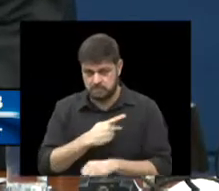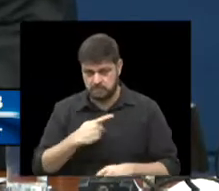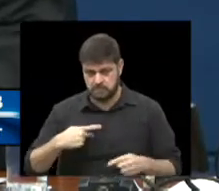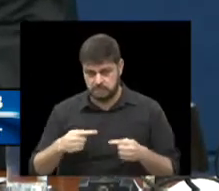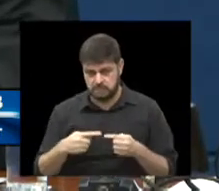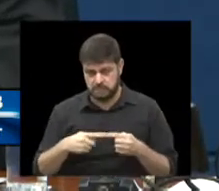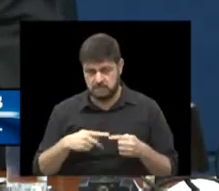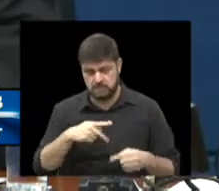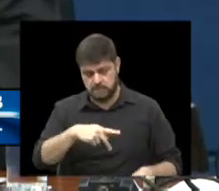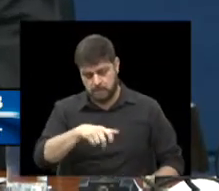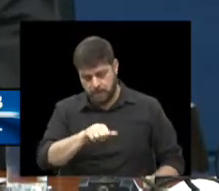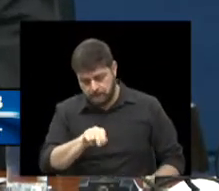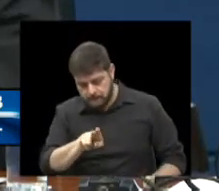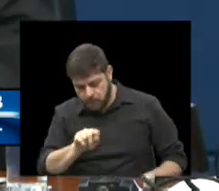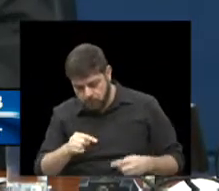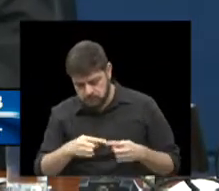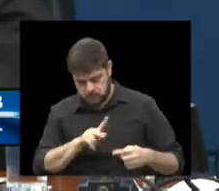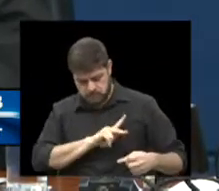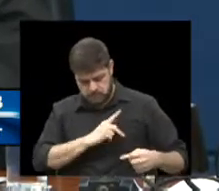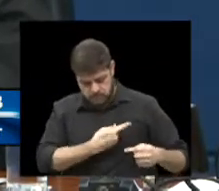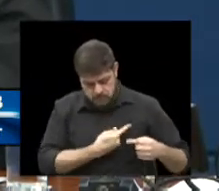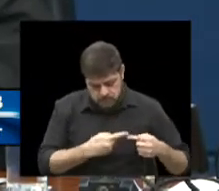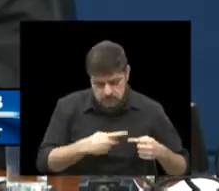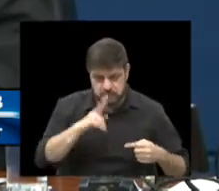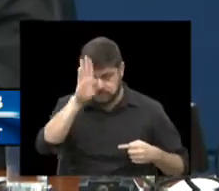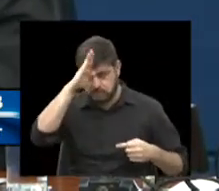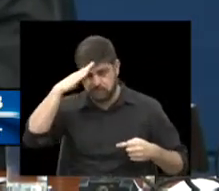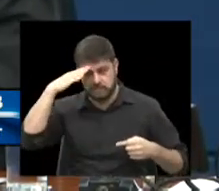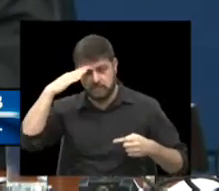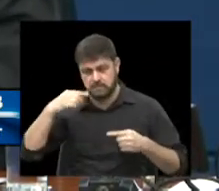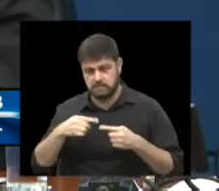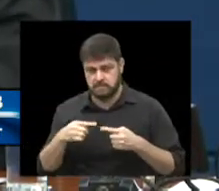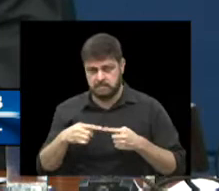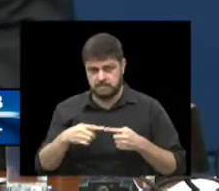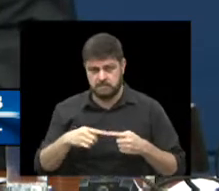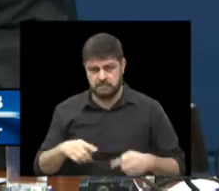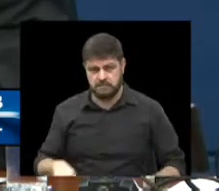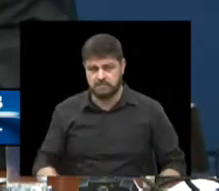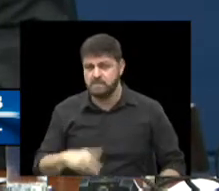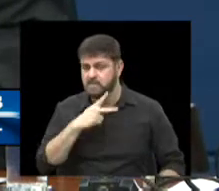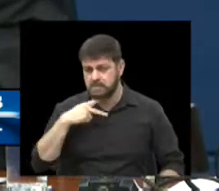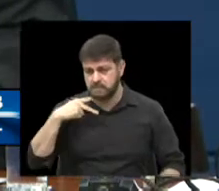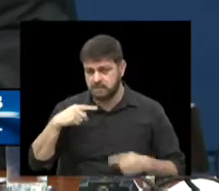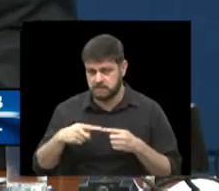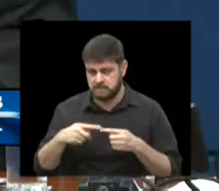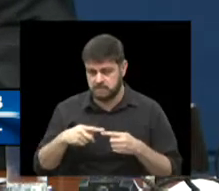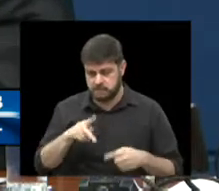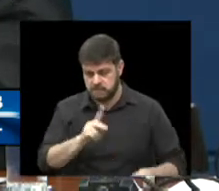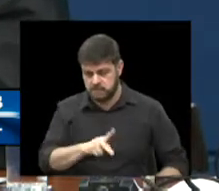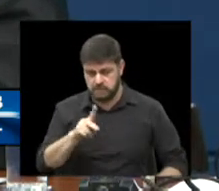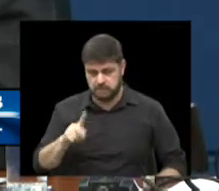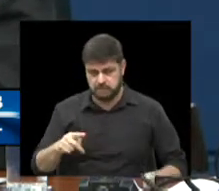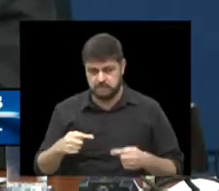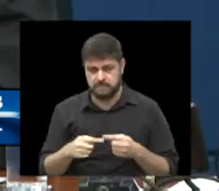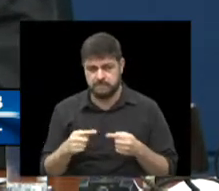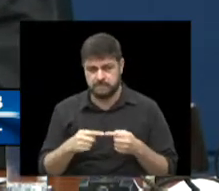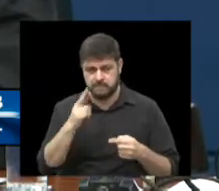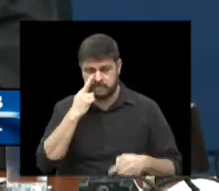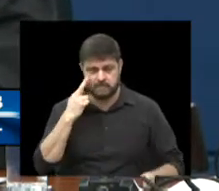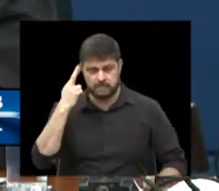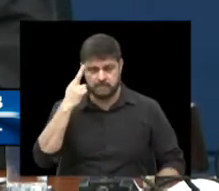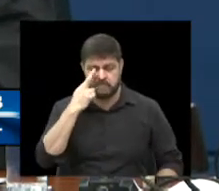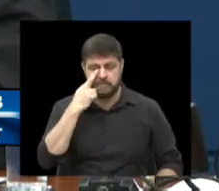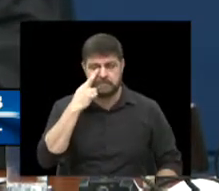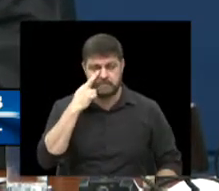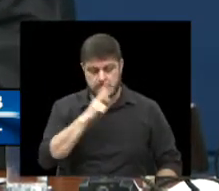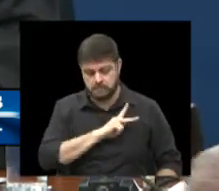Paulo Galtério, sim. Paulo Haddad, sim. Pedro Tourinho, sim. Permínio Monteiro, sim. Professor Alberto, sim.